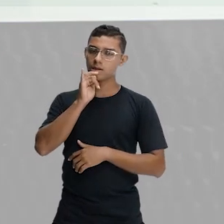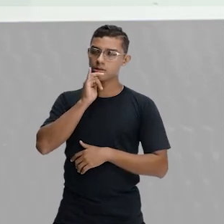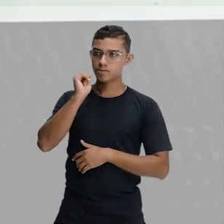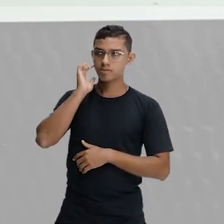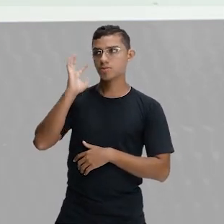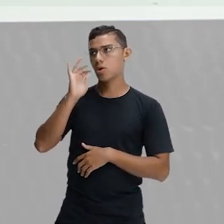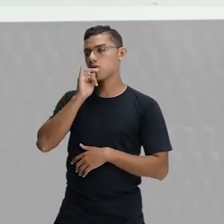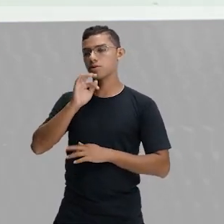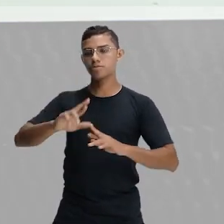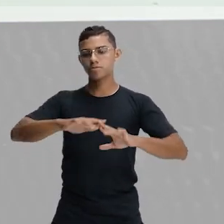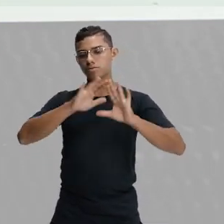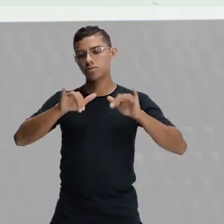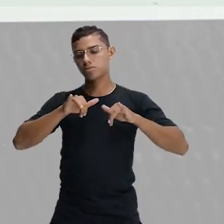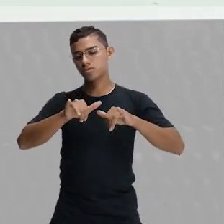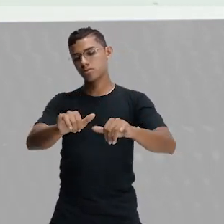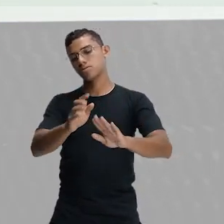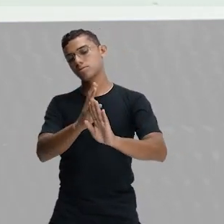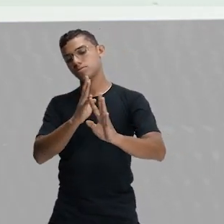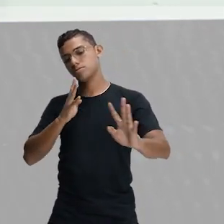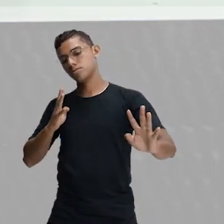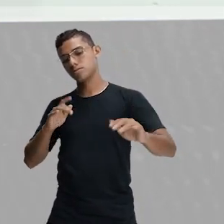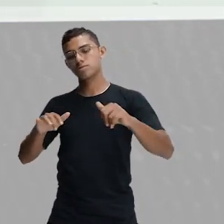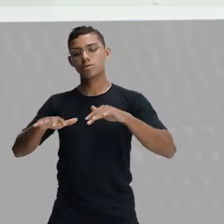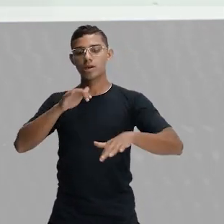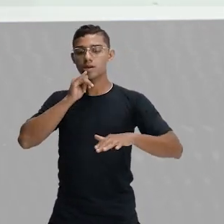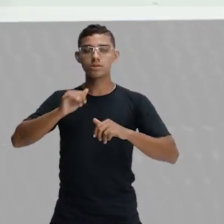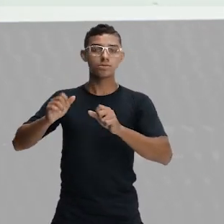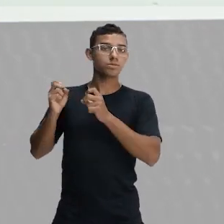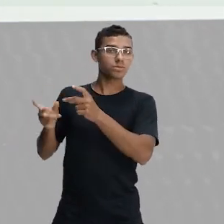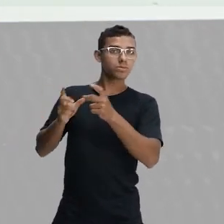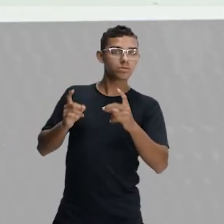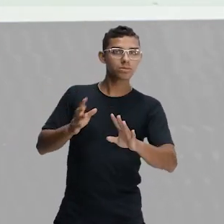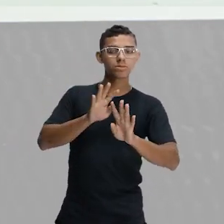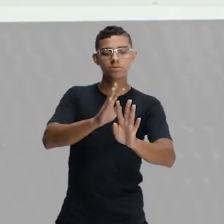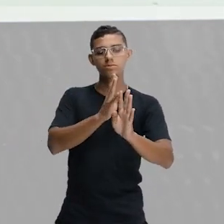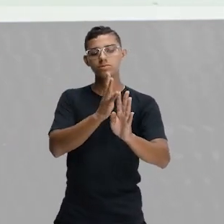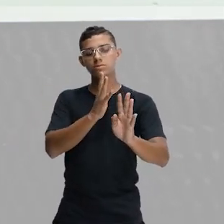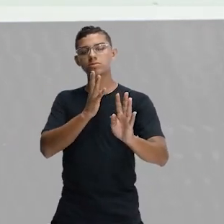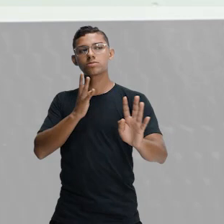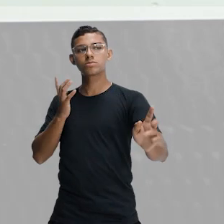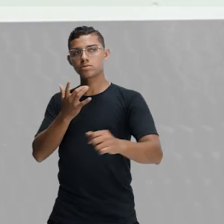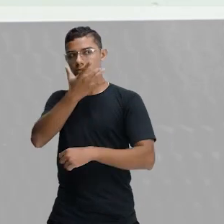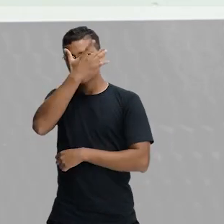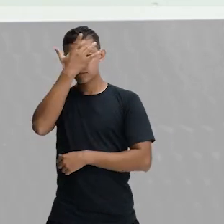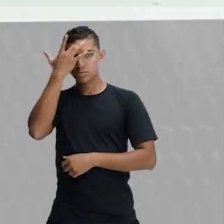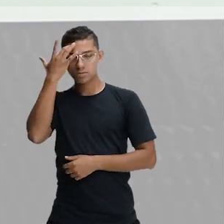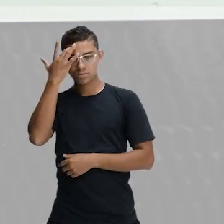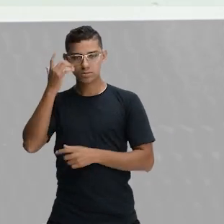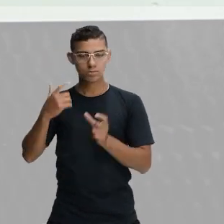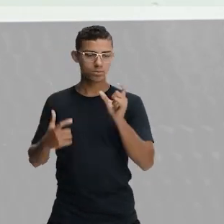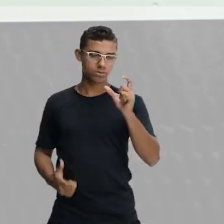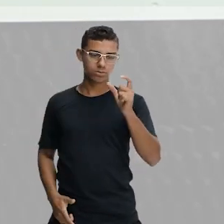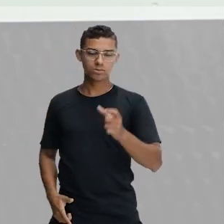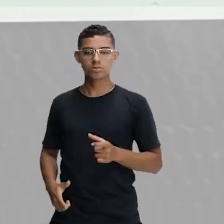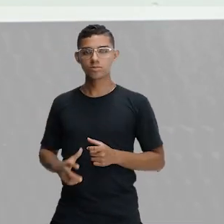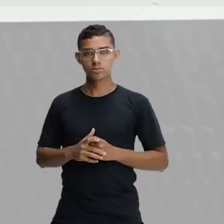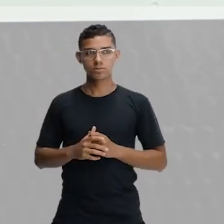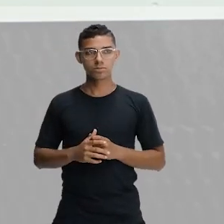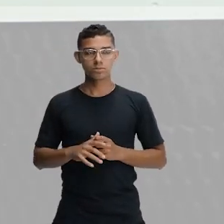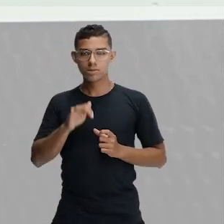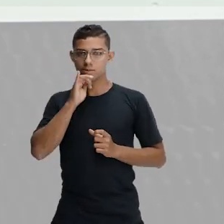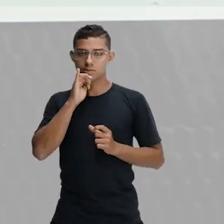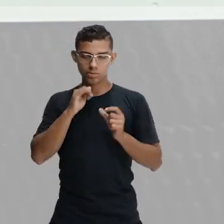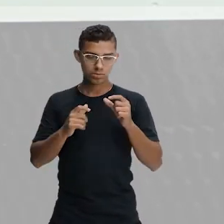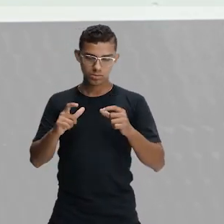ou em supermercado, né, em algum estabelecimento comercial, uma pessoa com um cartão, né, aquele cartão